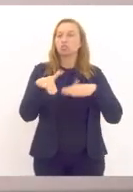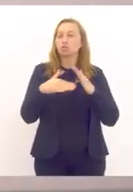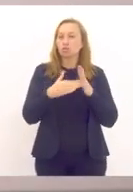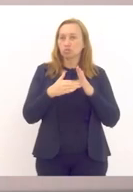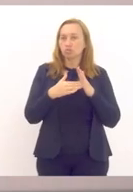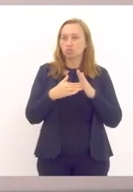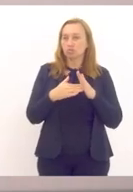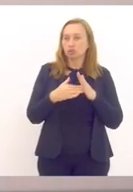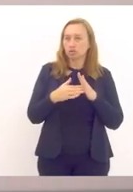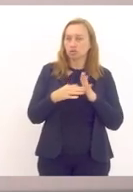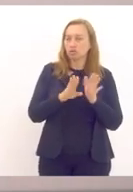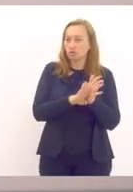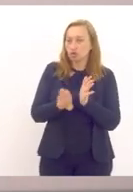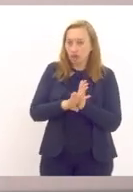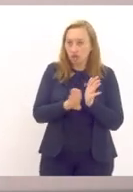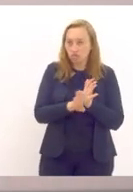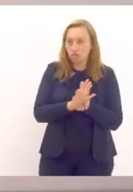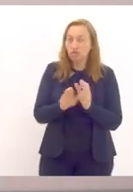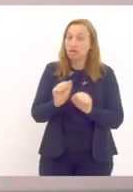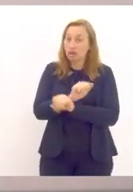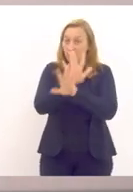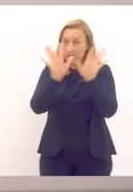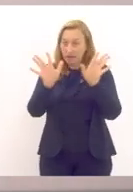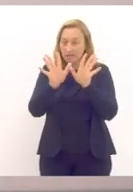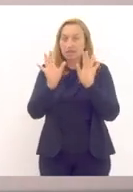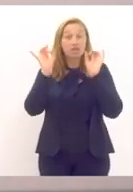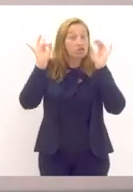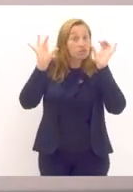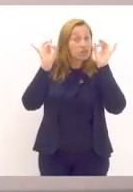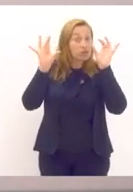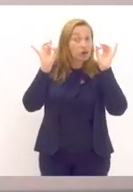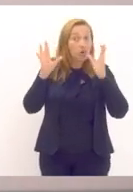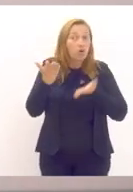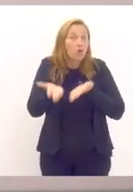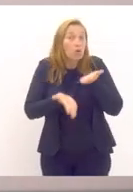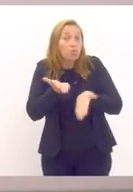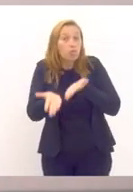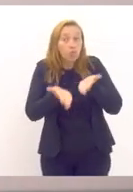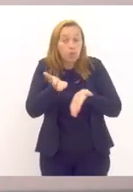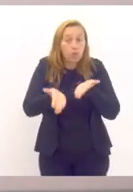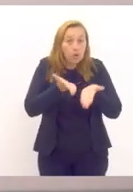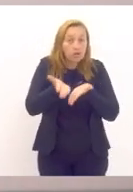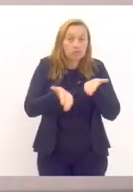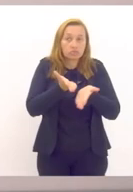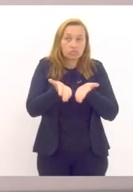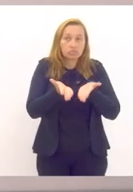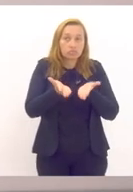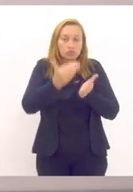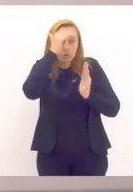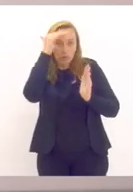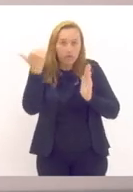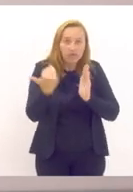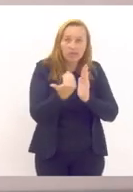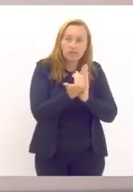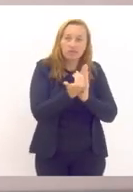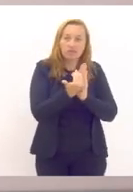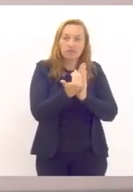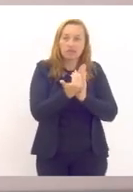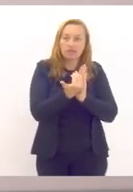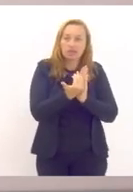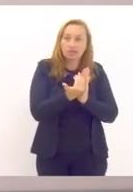Obviamente, buscando a transparência, mas, em especial, cuidando de atender um mandamento que está na Lei de Responsabilidade